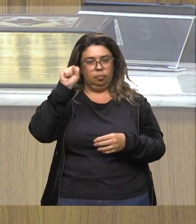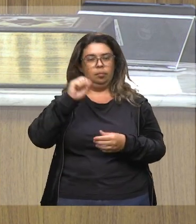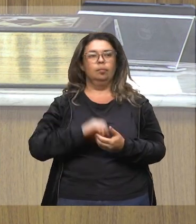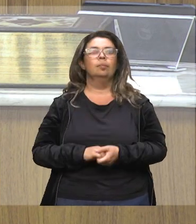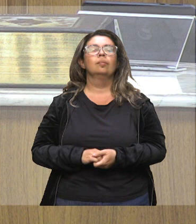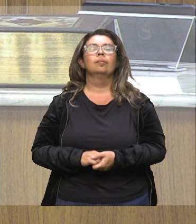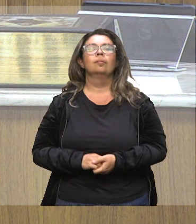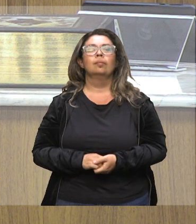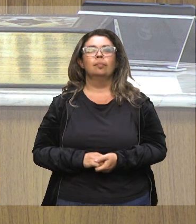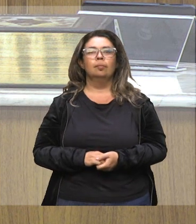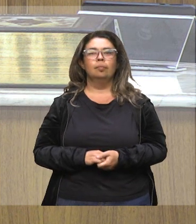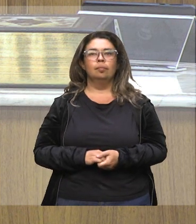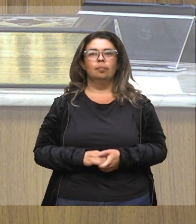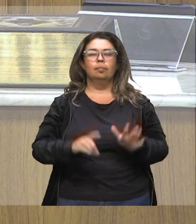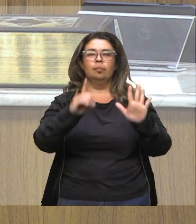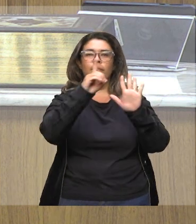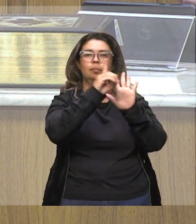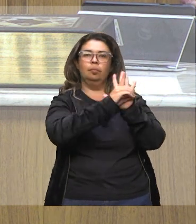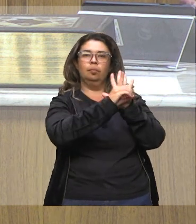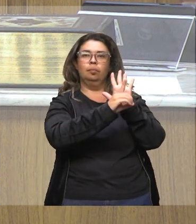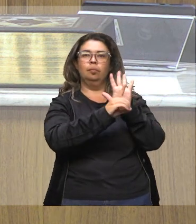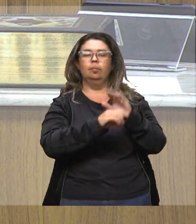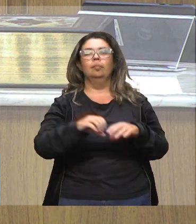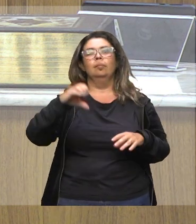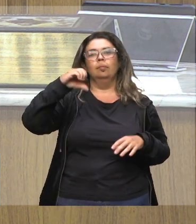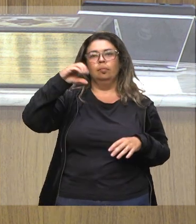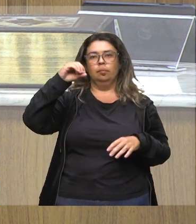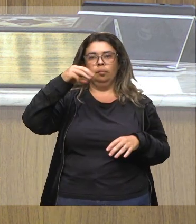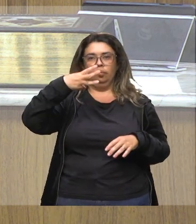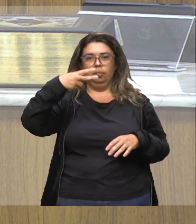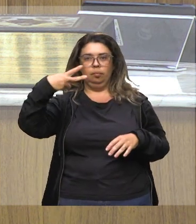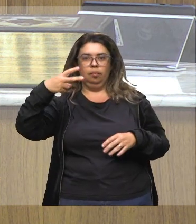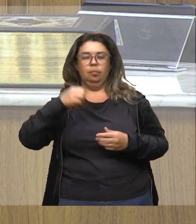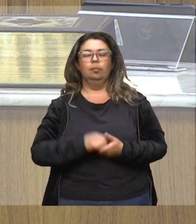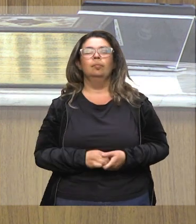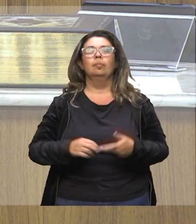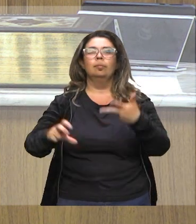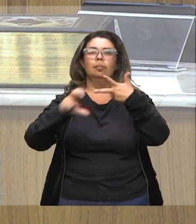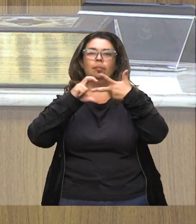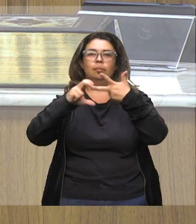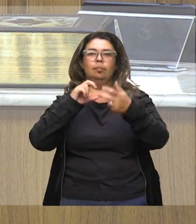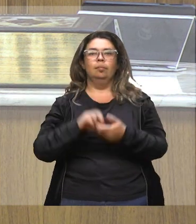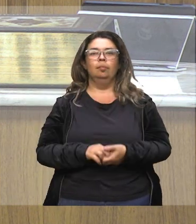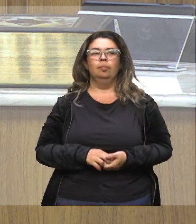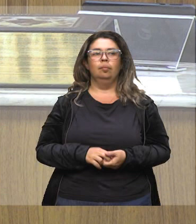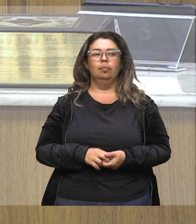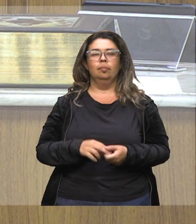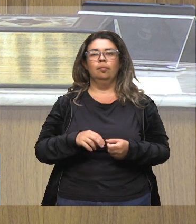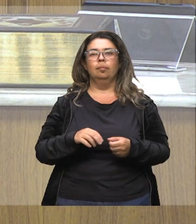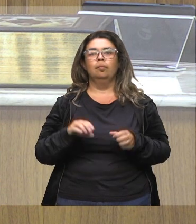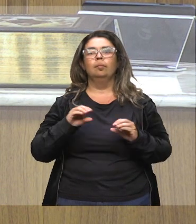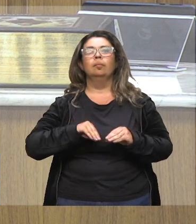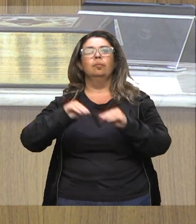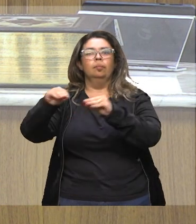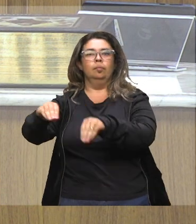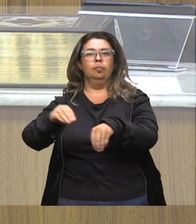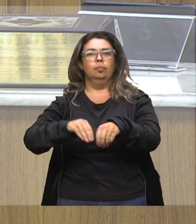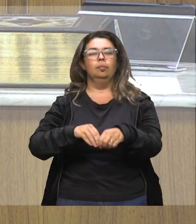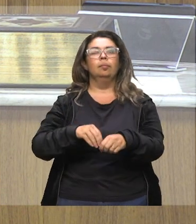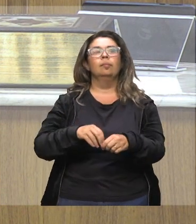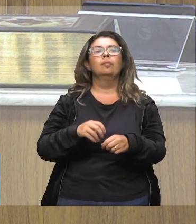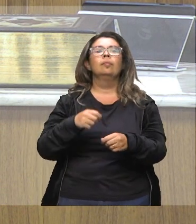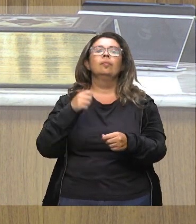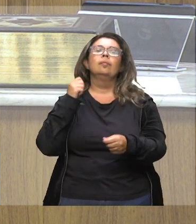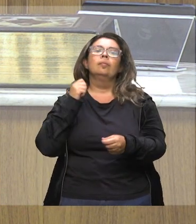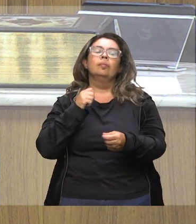providências. Decreto 9.032, de 2023, do Poder Executivo, que prorroga o vencimento da primeira parcela e da